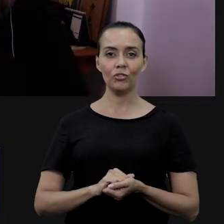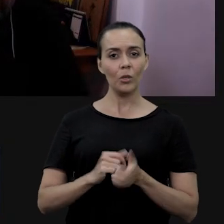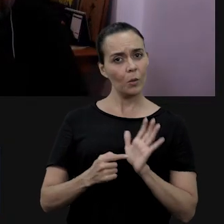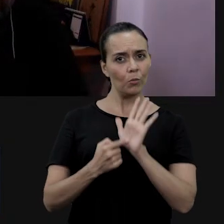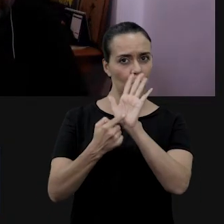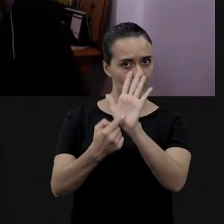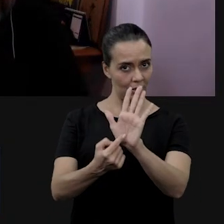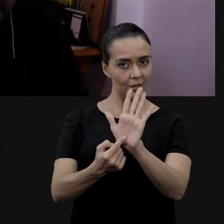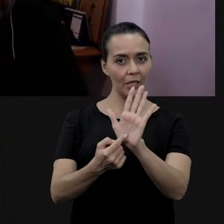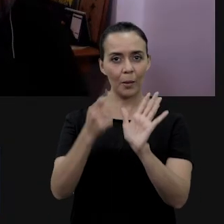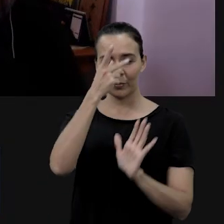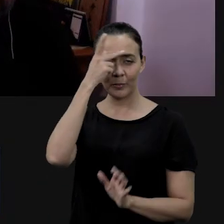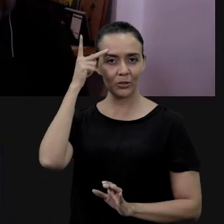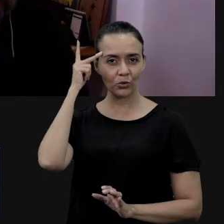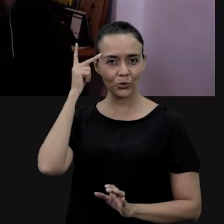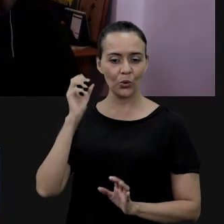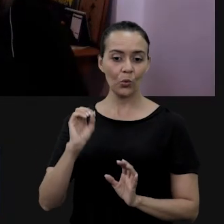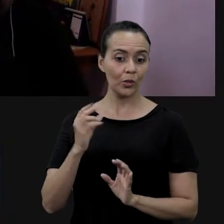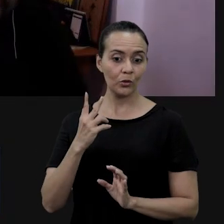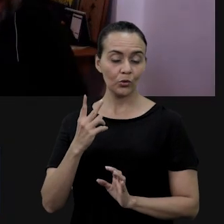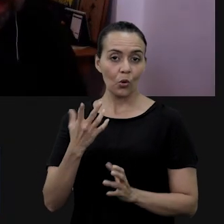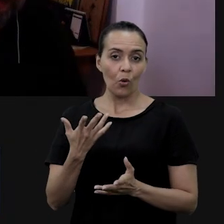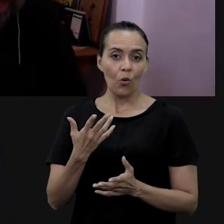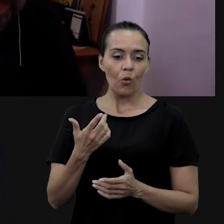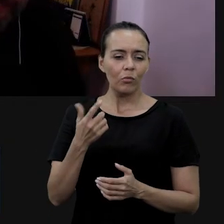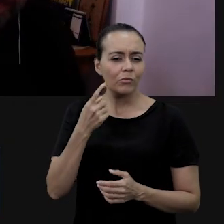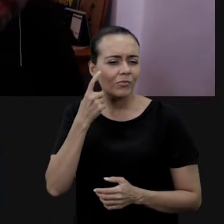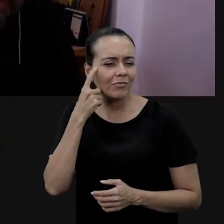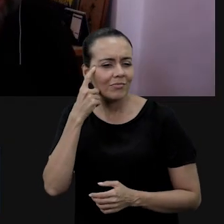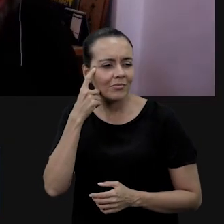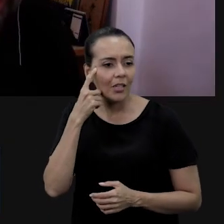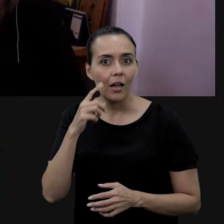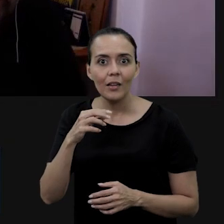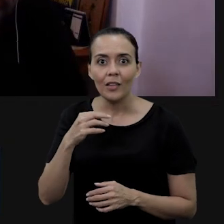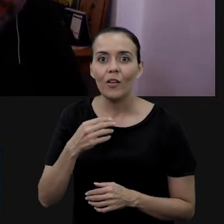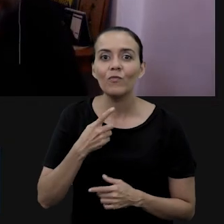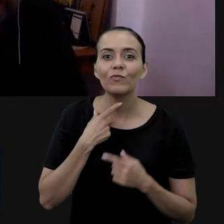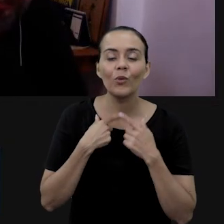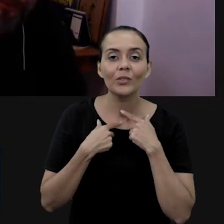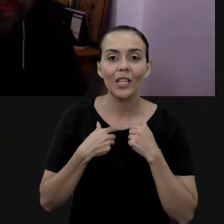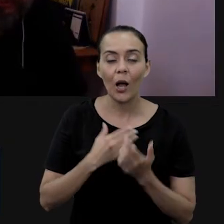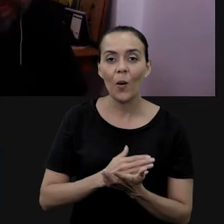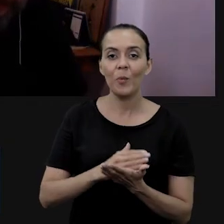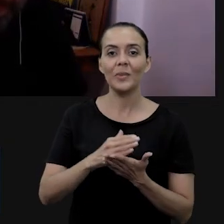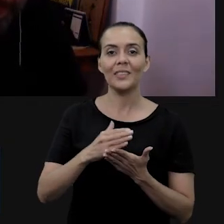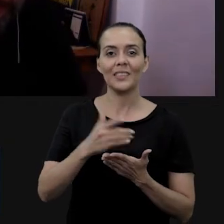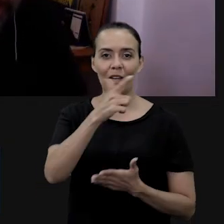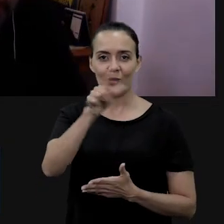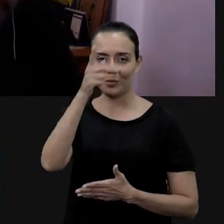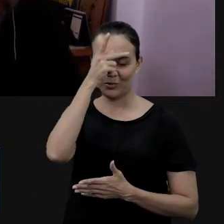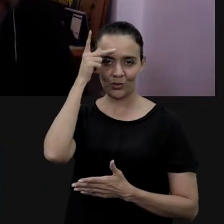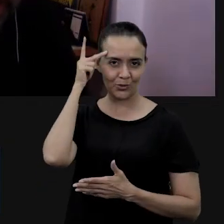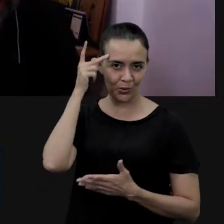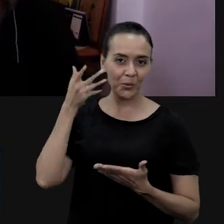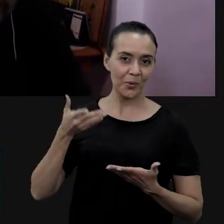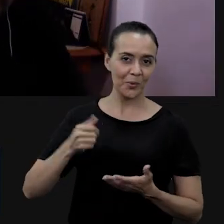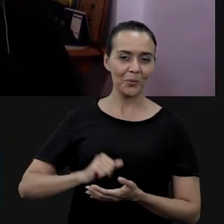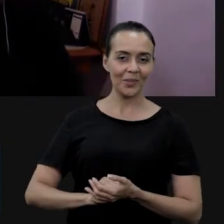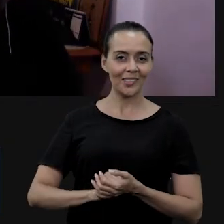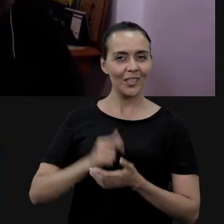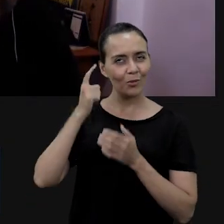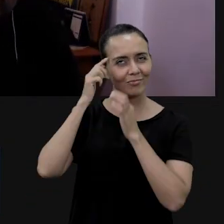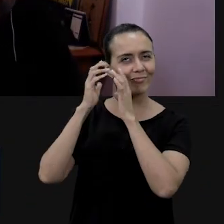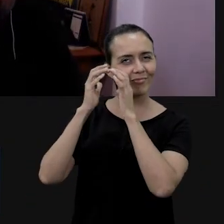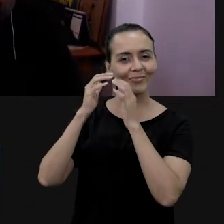possa inspirar ou apertar um parafusinho ali ou soltar algum outro parafuso também de quem estiver